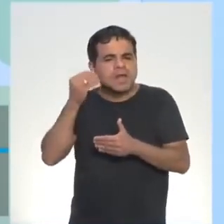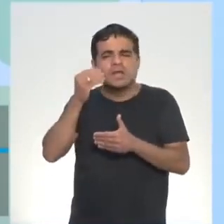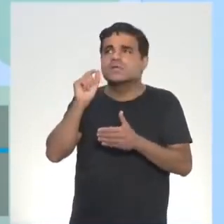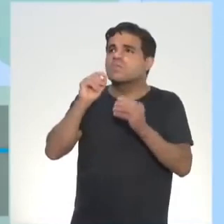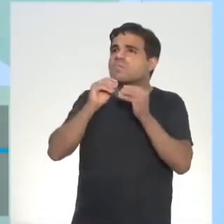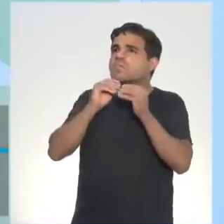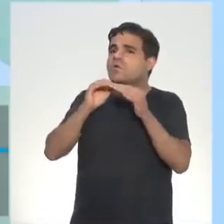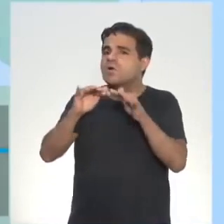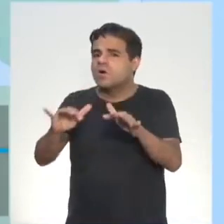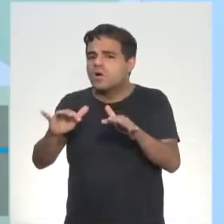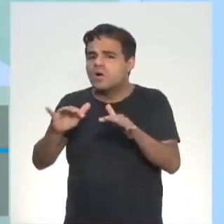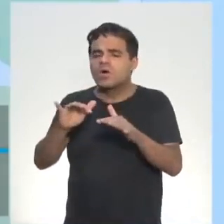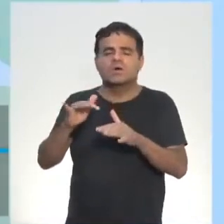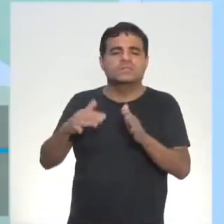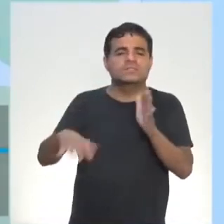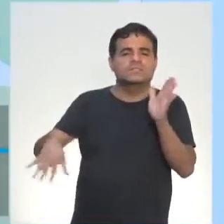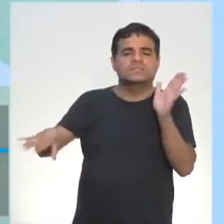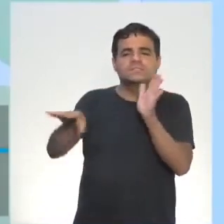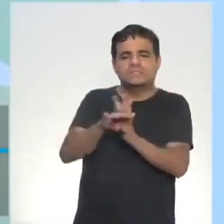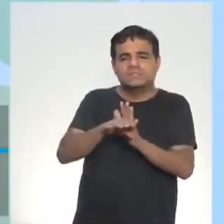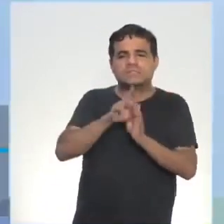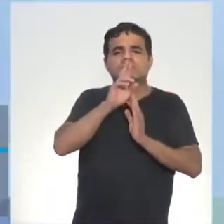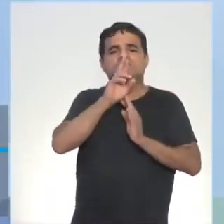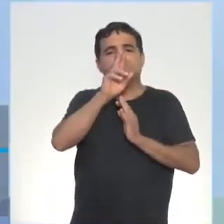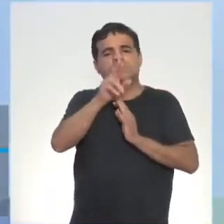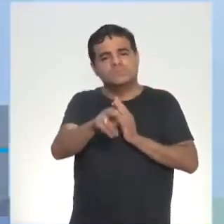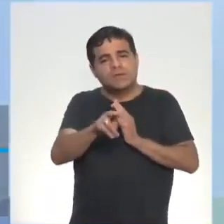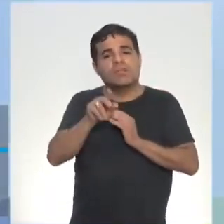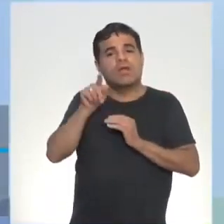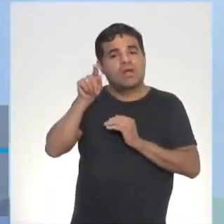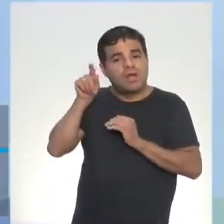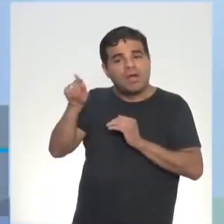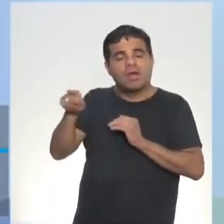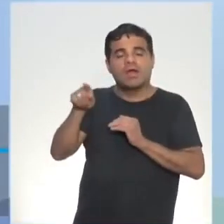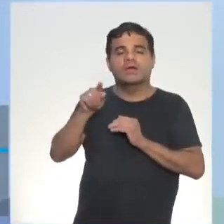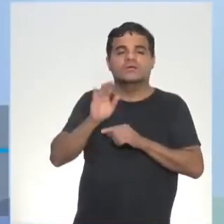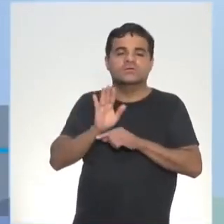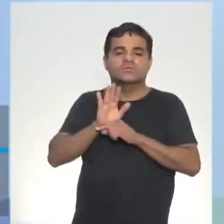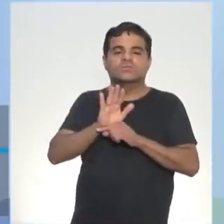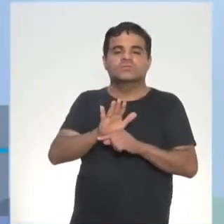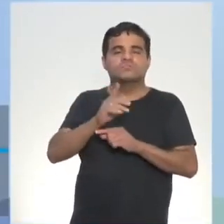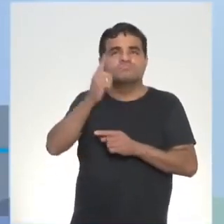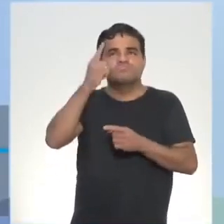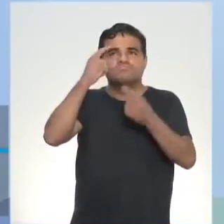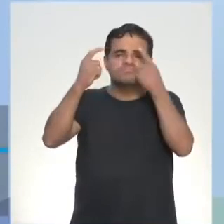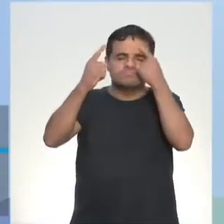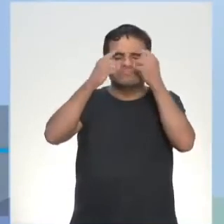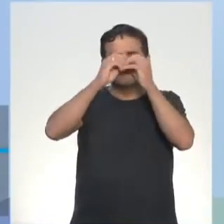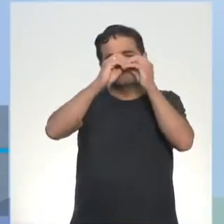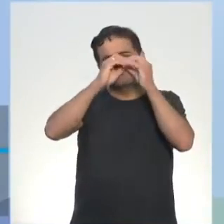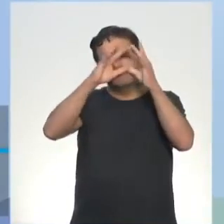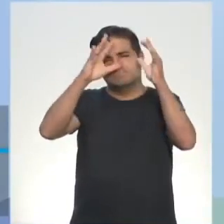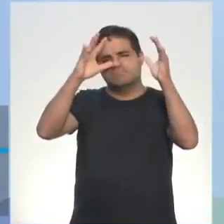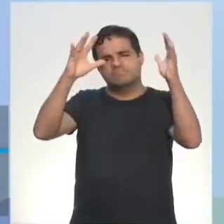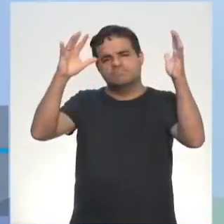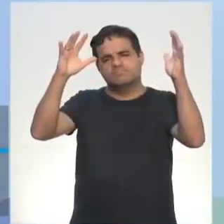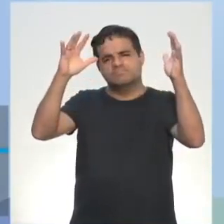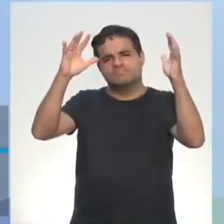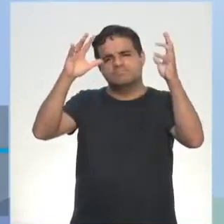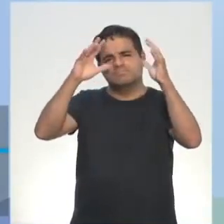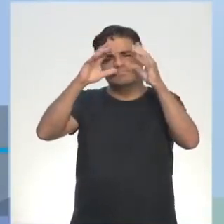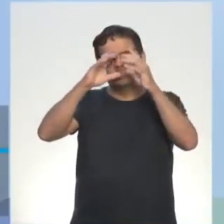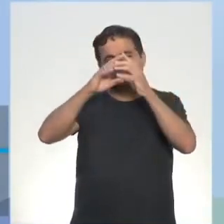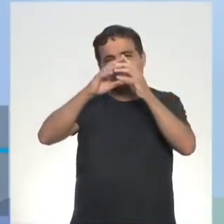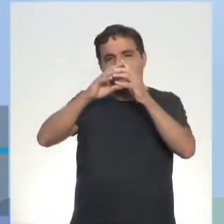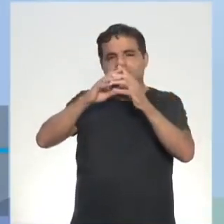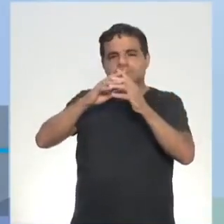reproduzir daqui a 20, 10, que vinha ter chegado no mesmo resultado. Exato, isso que faz com que então as ideias de Mendel realmente sejam assim